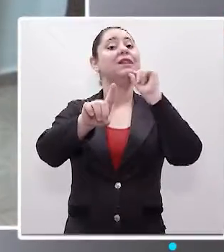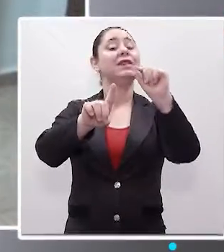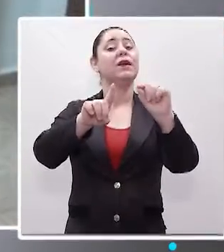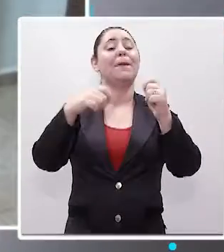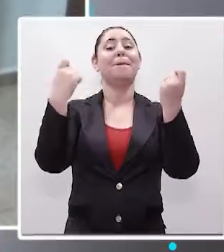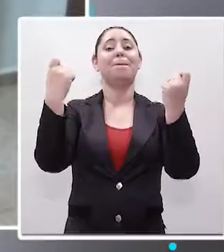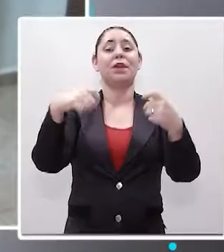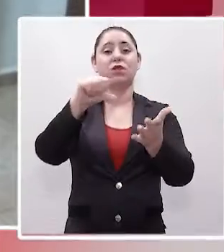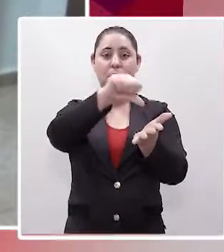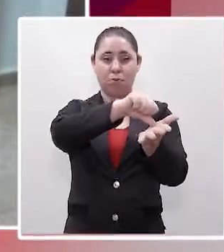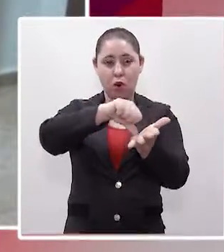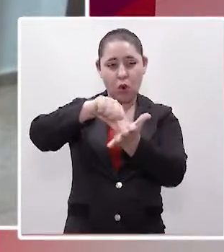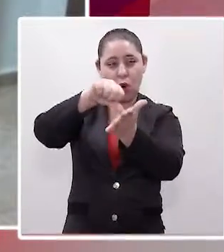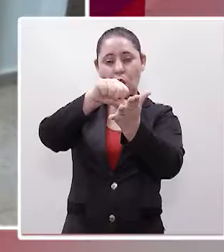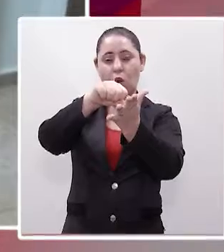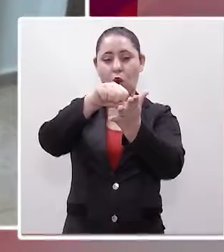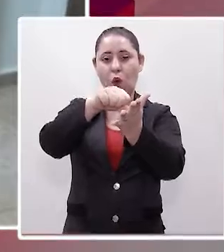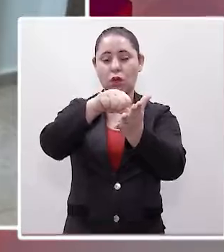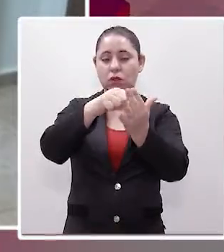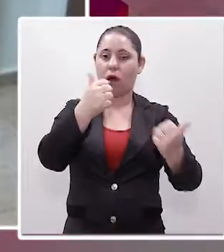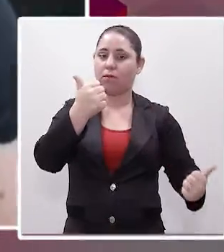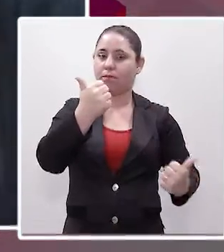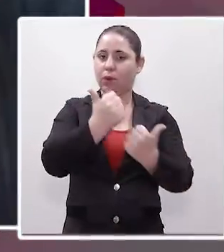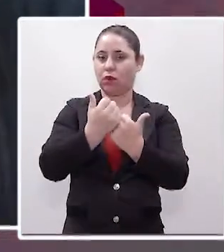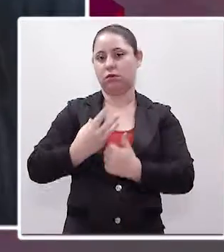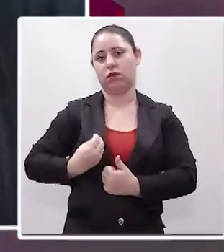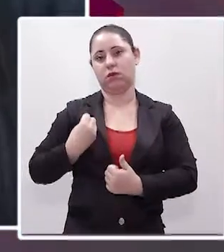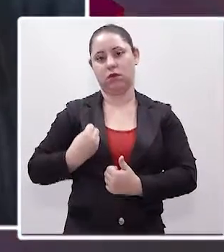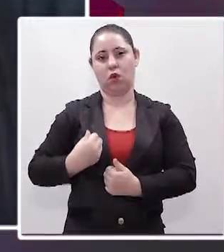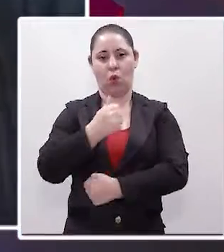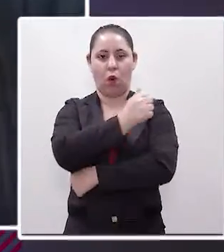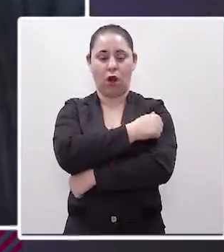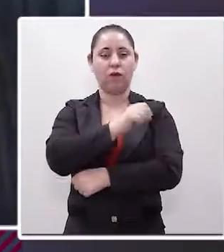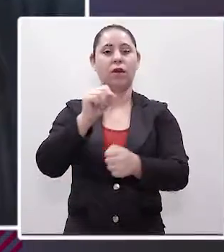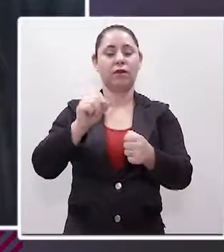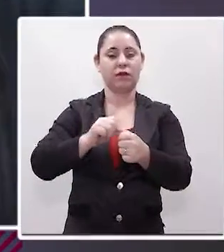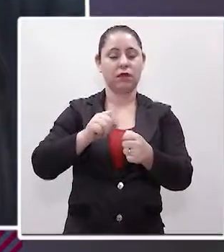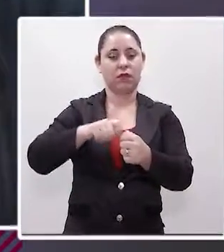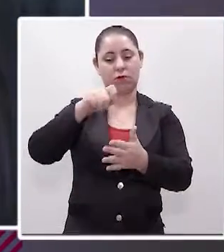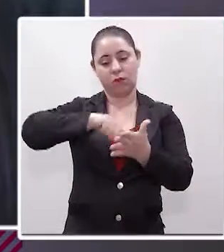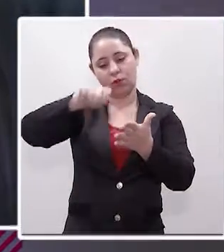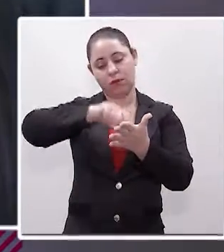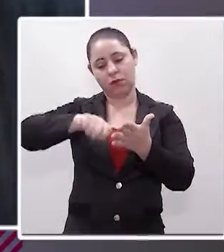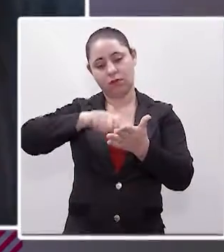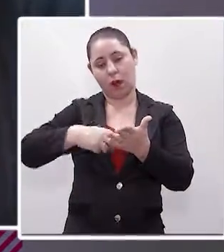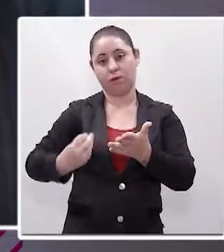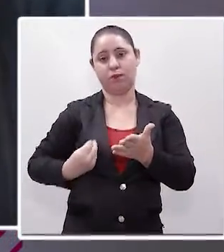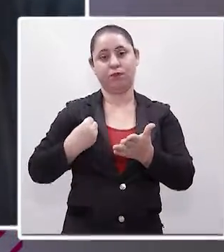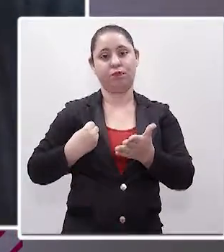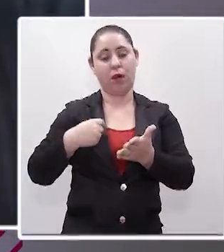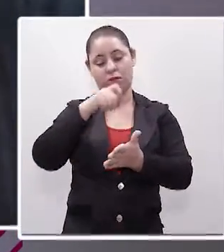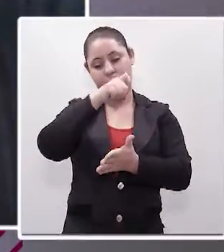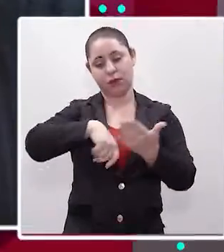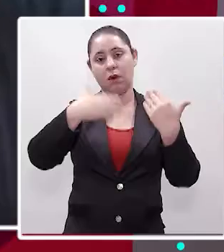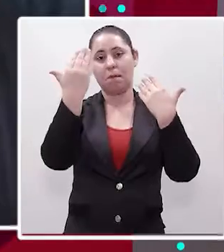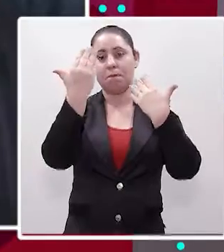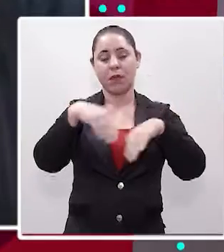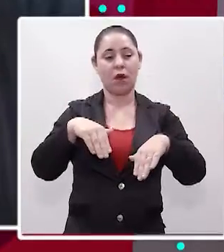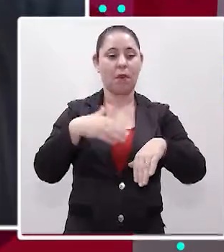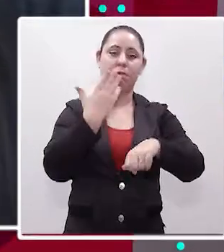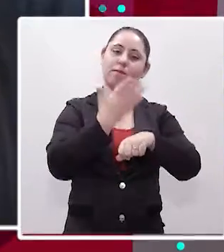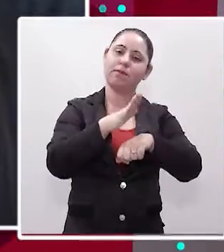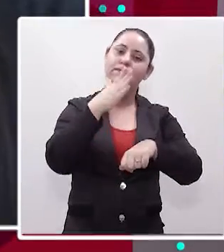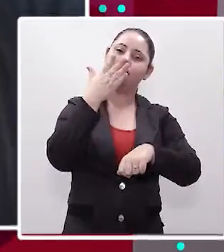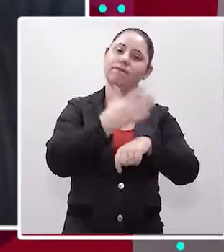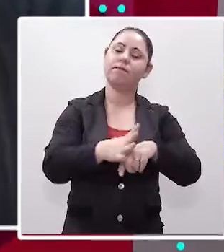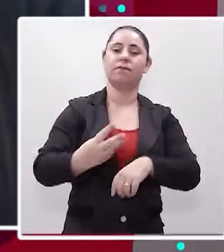que ela requer polos de apoio presencial, né, onde os estudantes vão fazer as atividades presenciais, onde eles